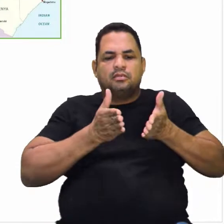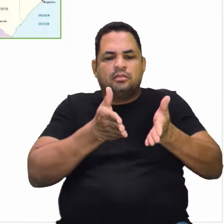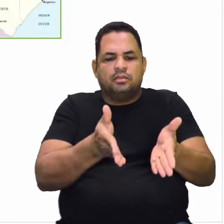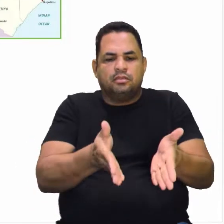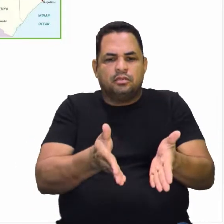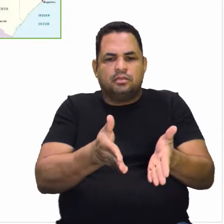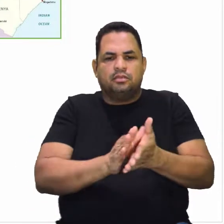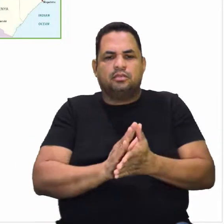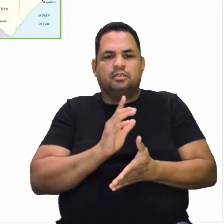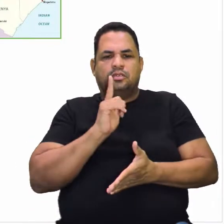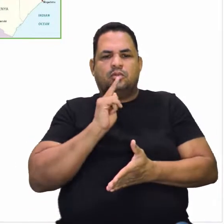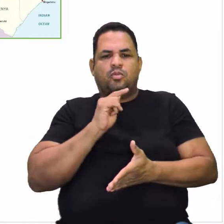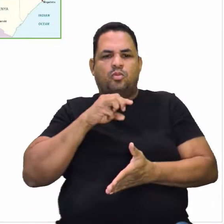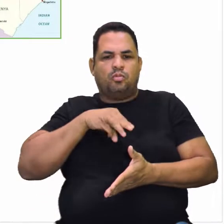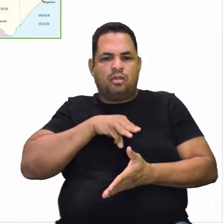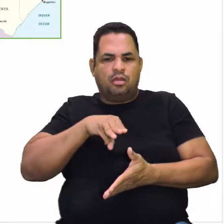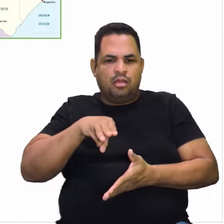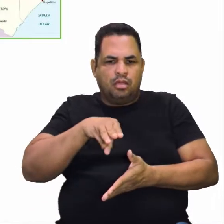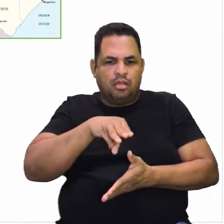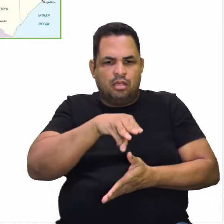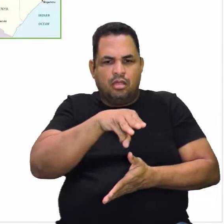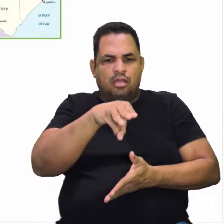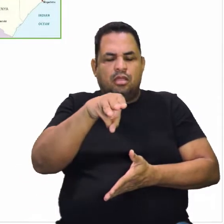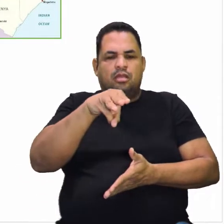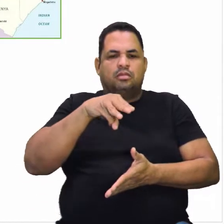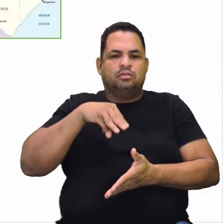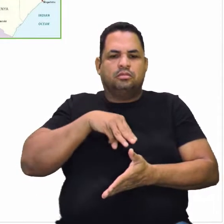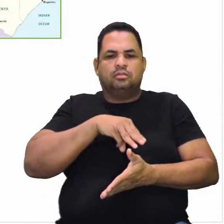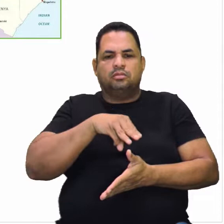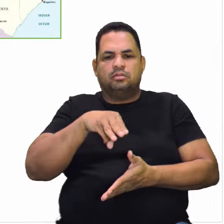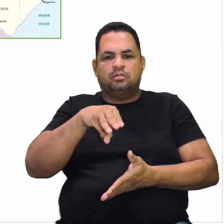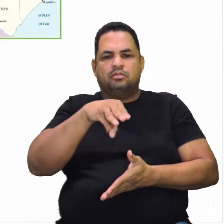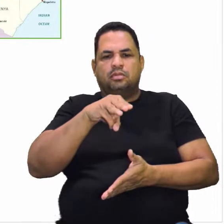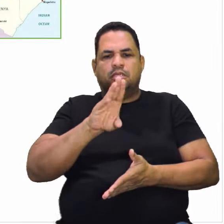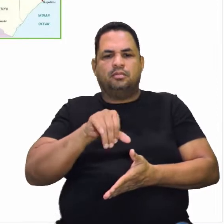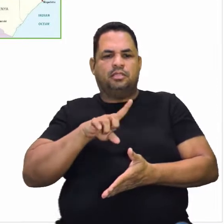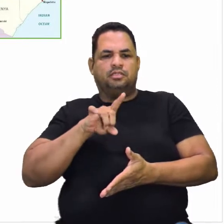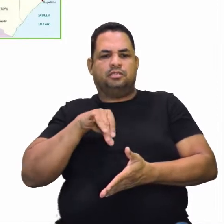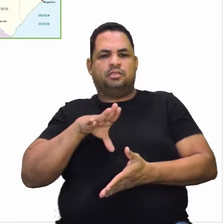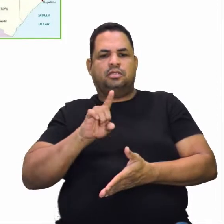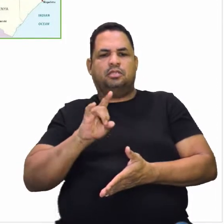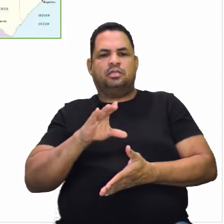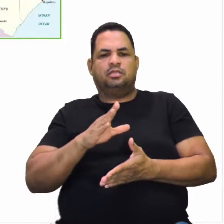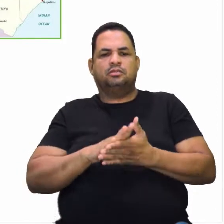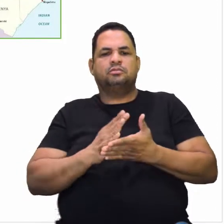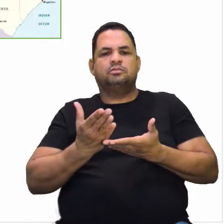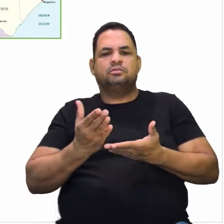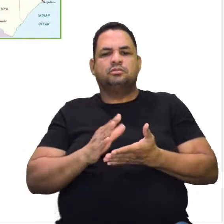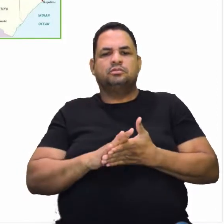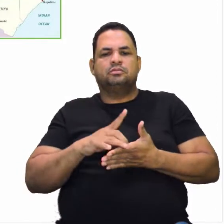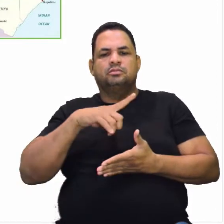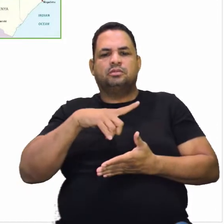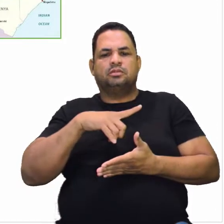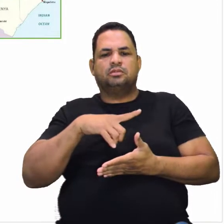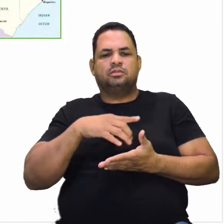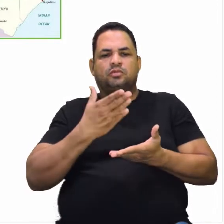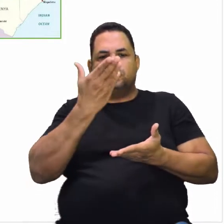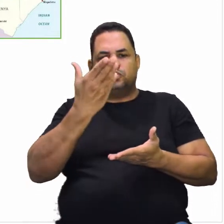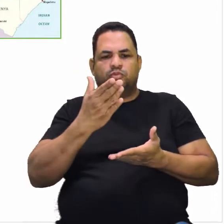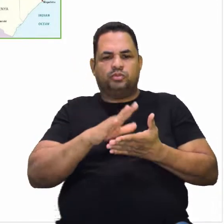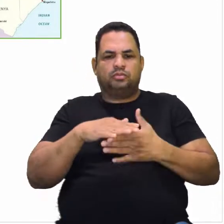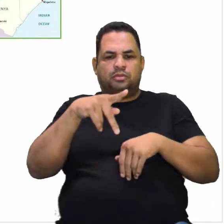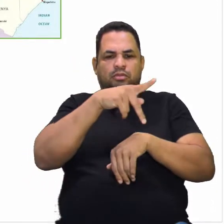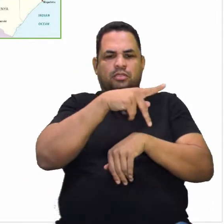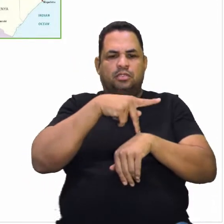e sua bacia hidrográfica abrange muitos países do continente africano. A exemplo de